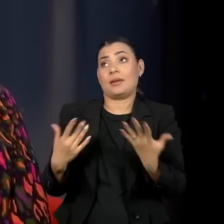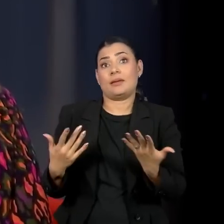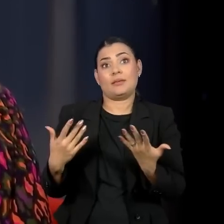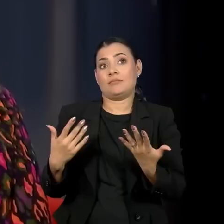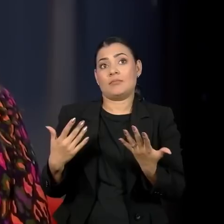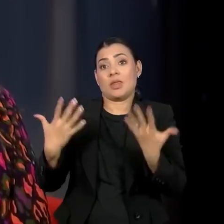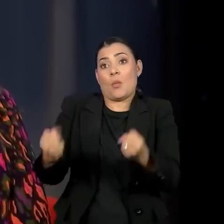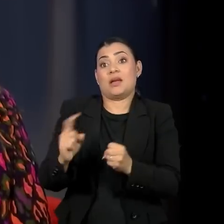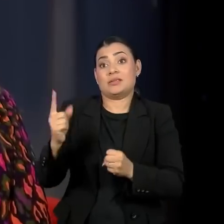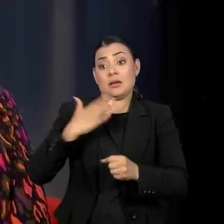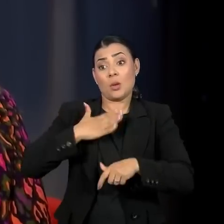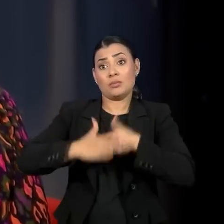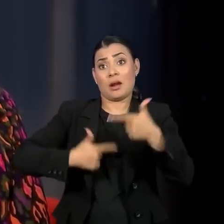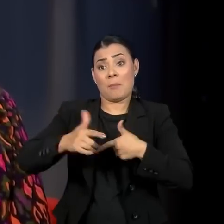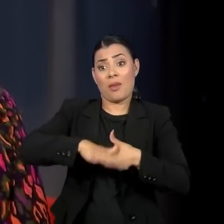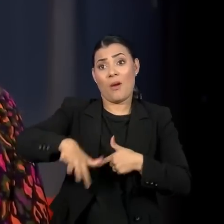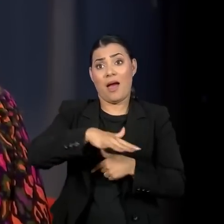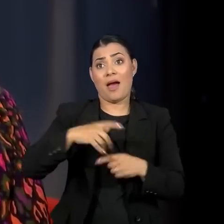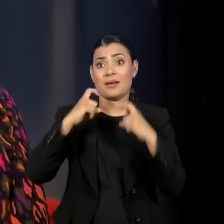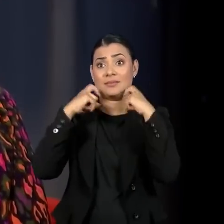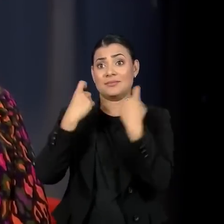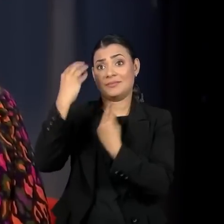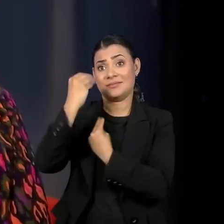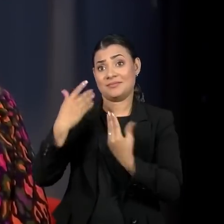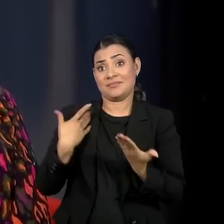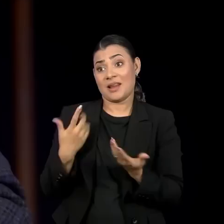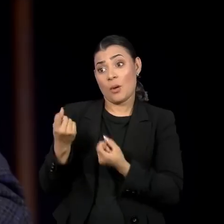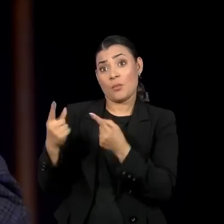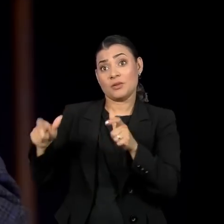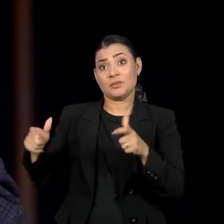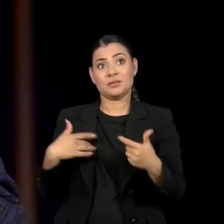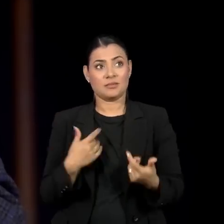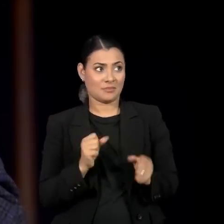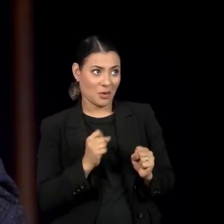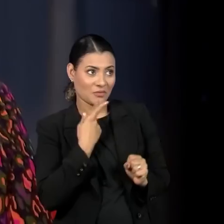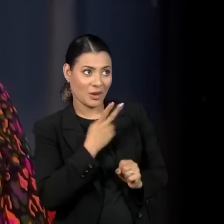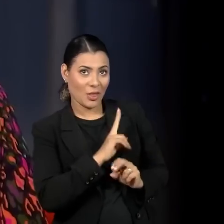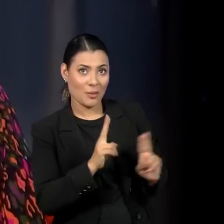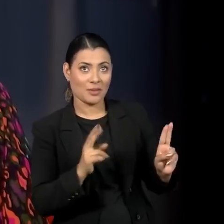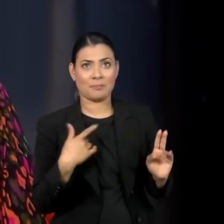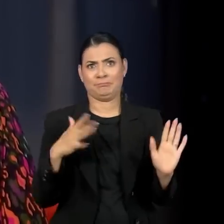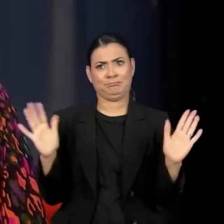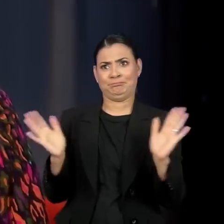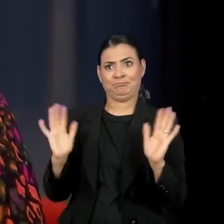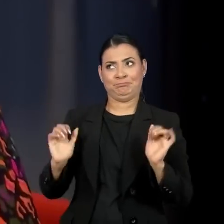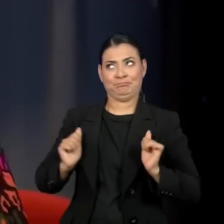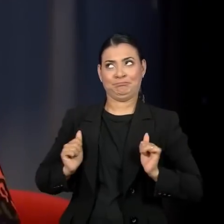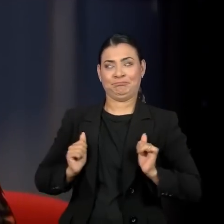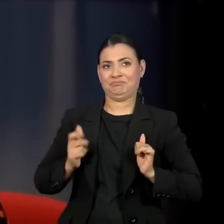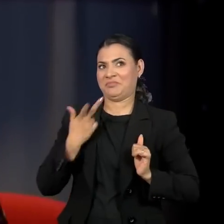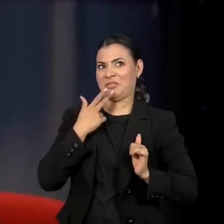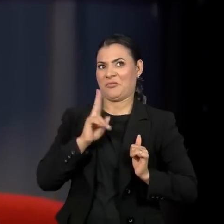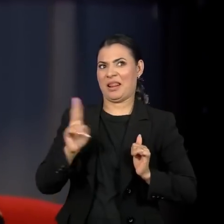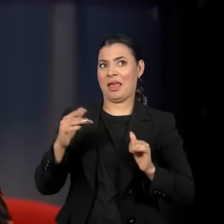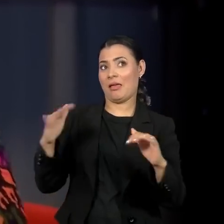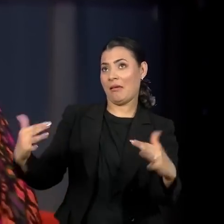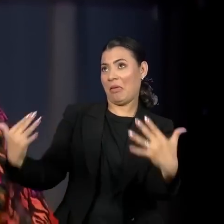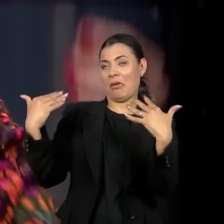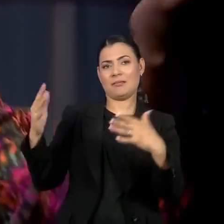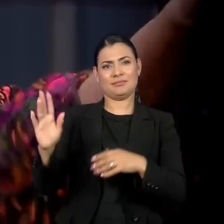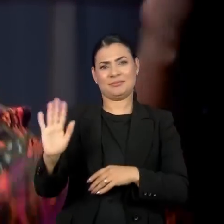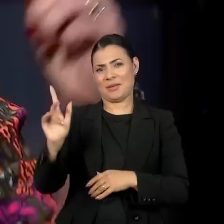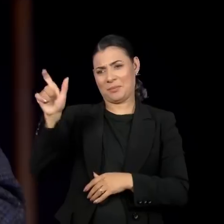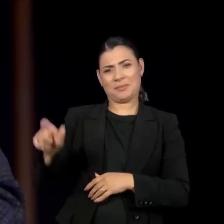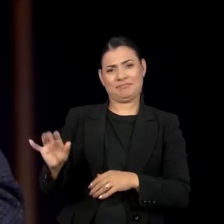não se conformam que eu trabalhe com É sexualidade. mesmo? Uhum. Quem? Você quer falar o nome Não. de ninguém? Não. Al- Não vou dar essa audiência pra essa